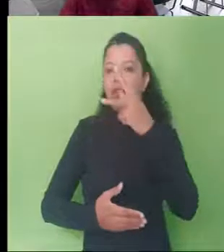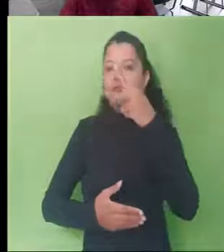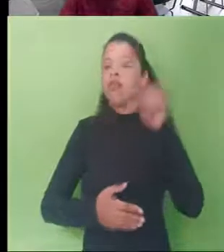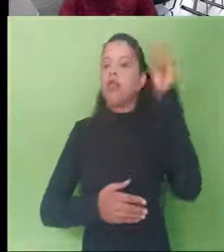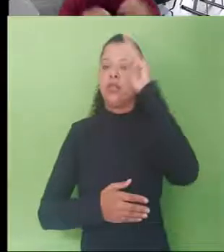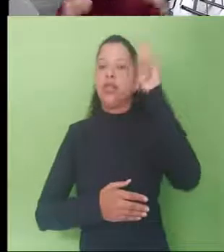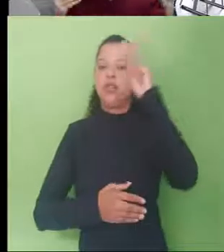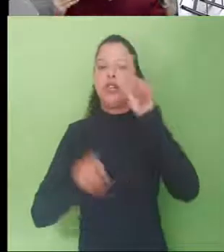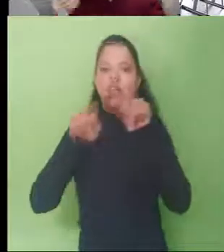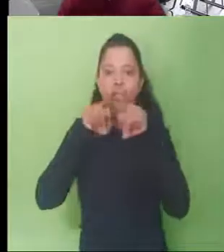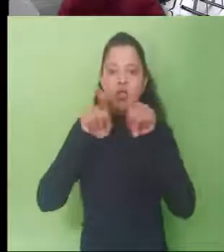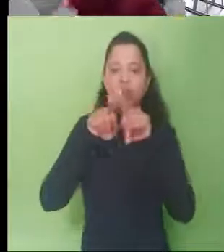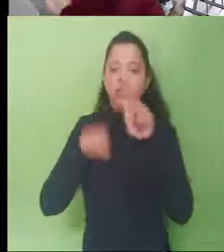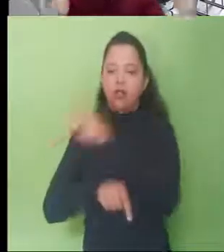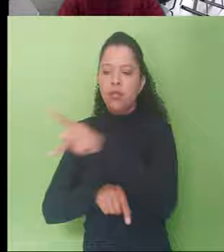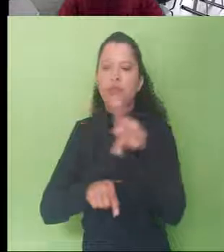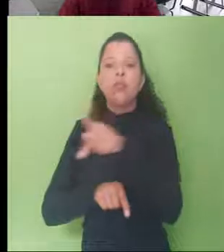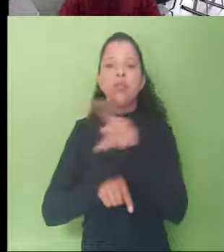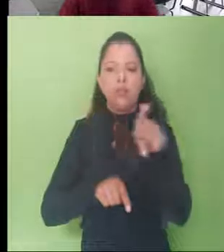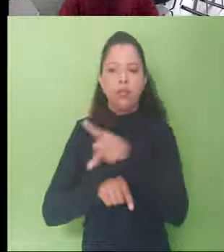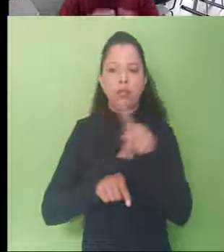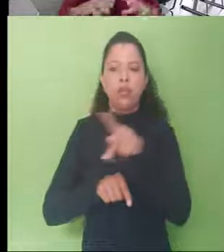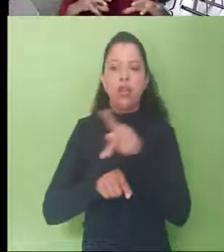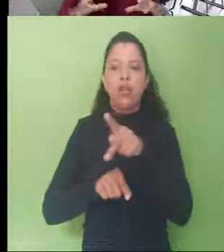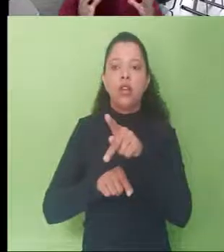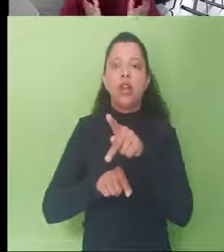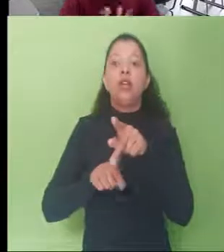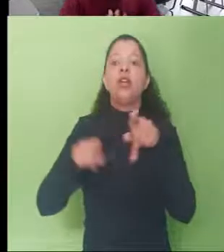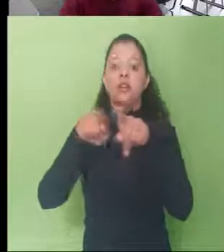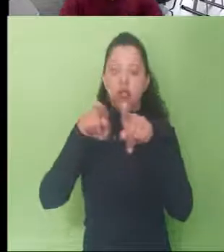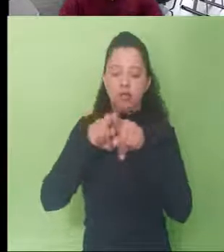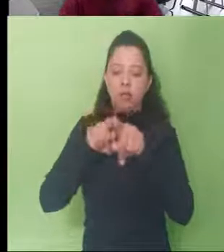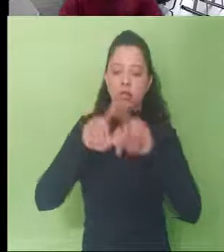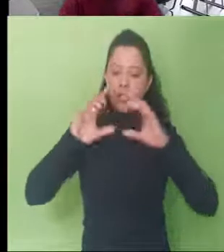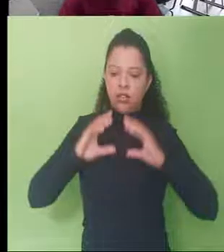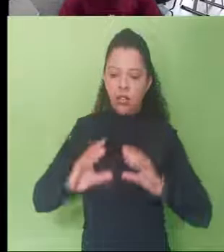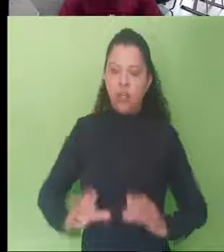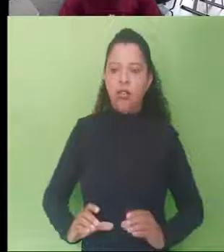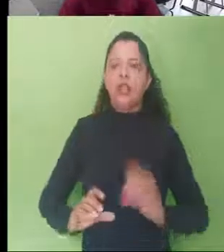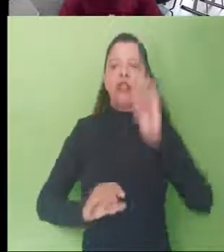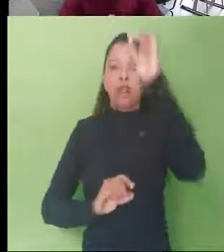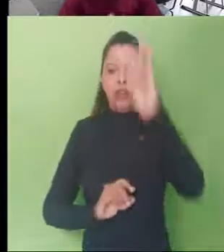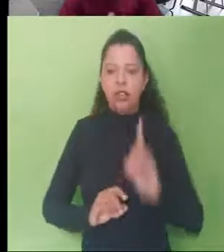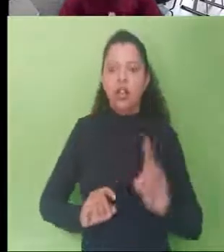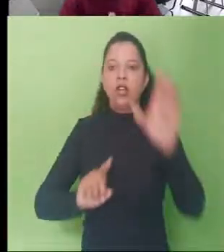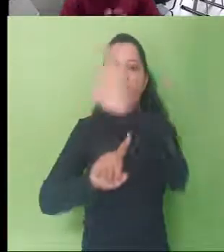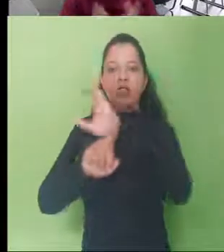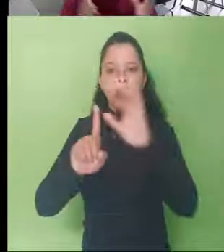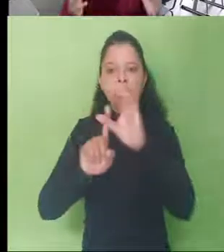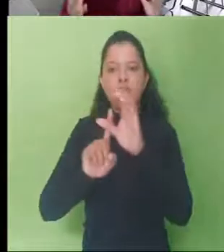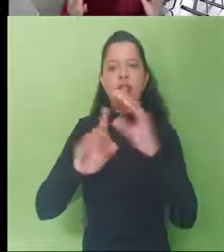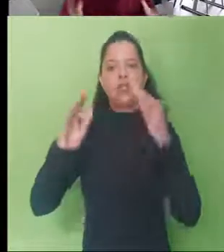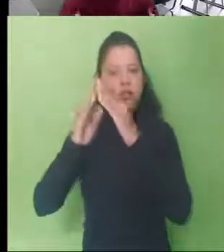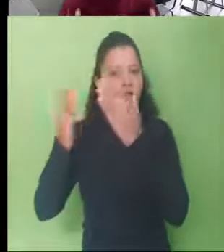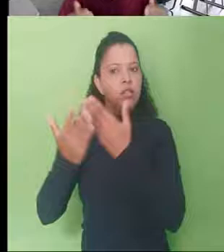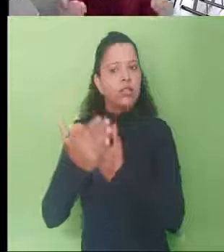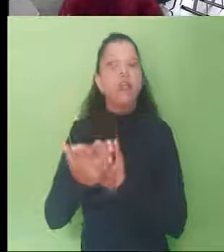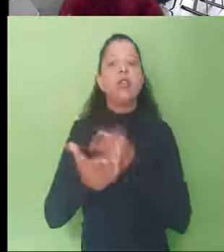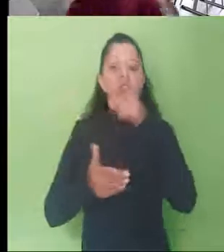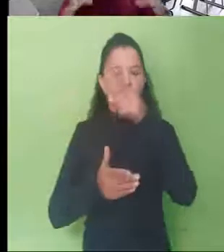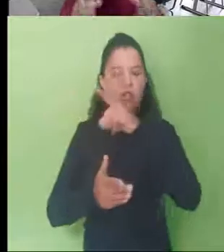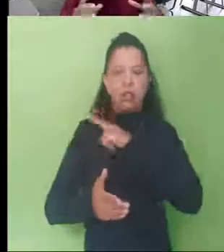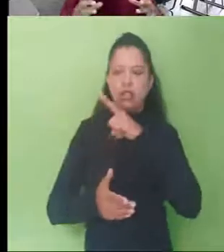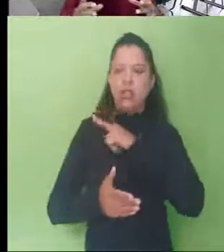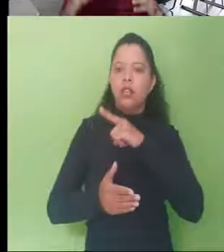professores, com a coordenação, com a direção, com toda a comunidade escolar. Então você tem uma história,